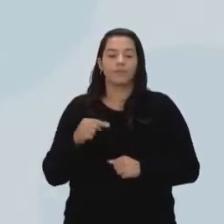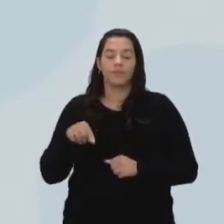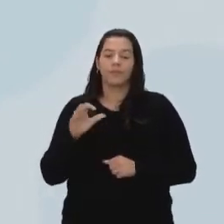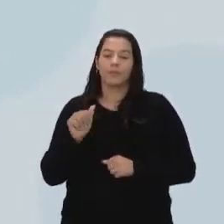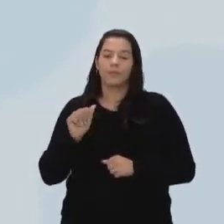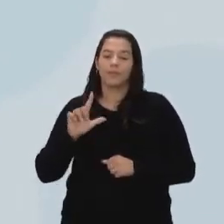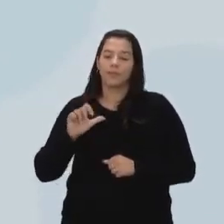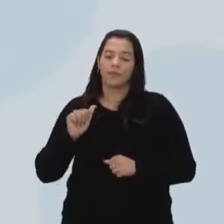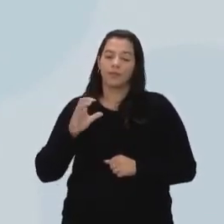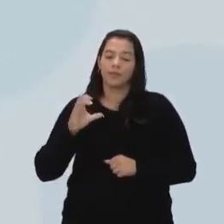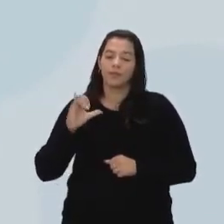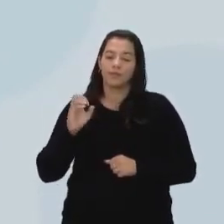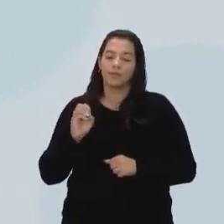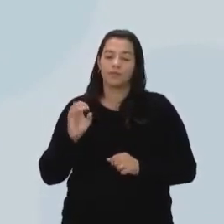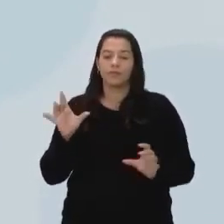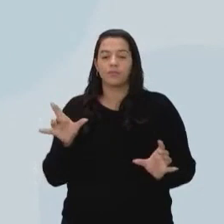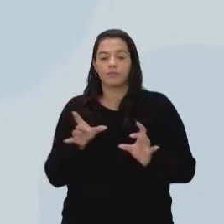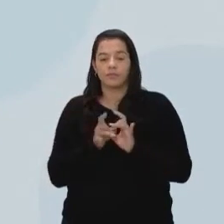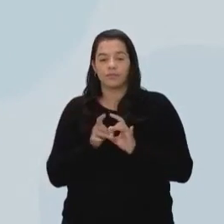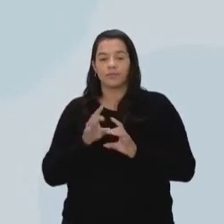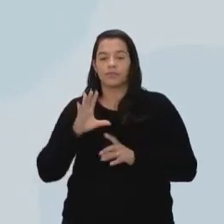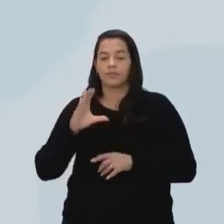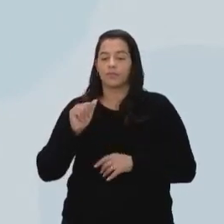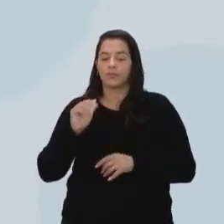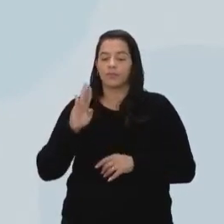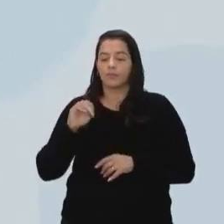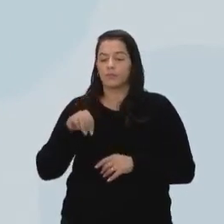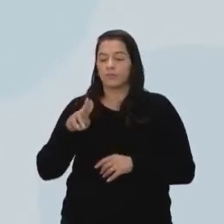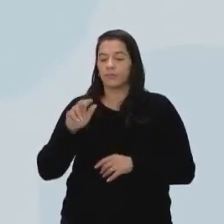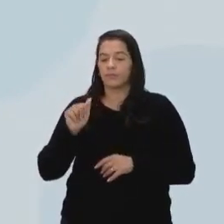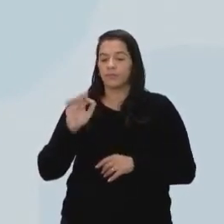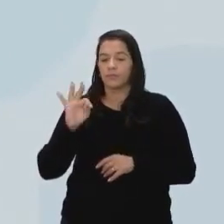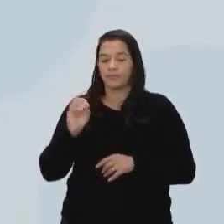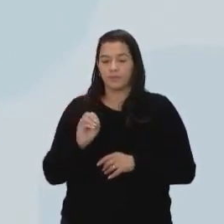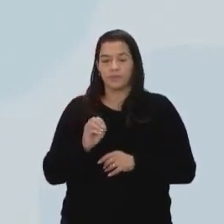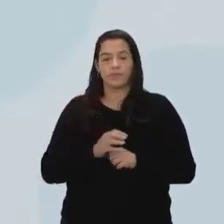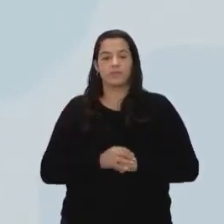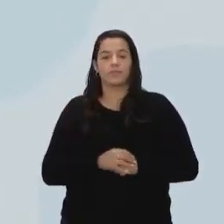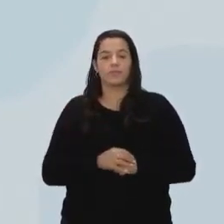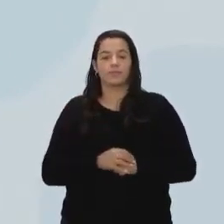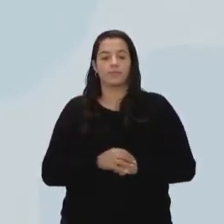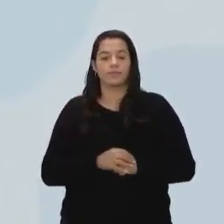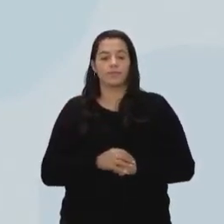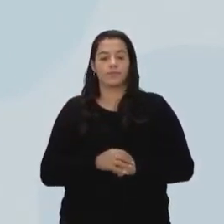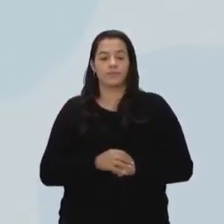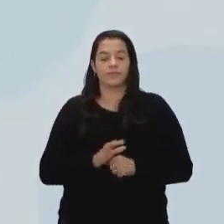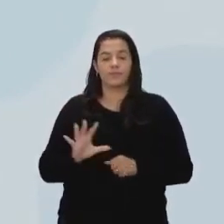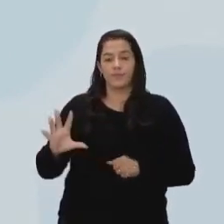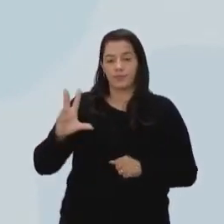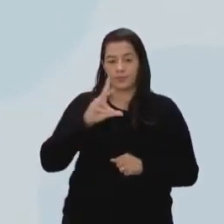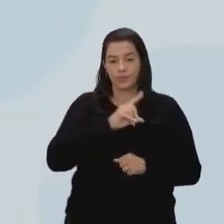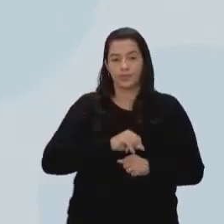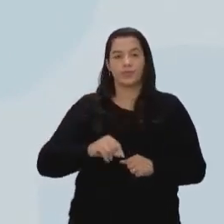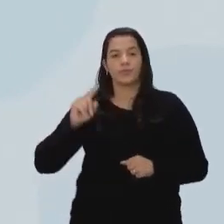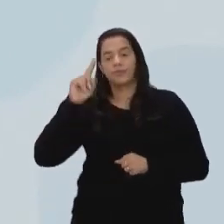que está ligando ao carbonato, na estrutura carbonato. Então, Perfeito. assim, isso é o que